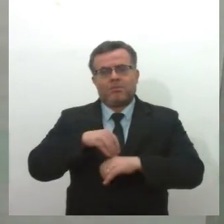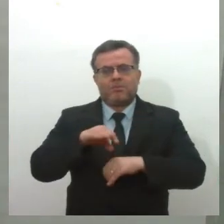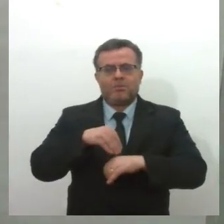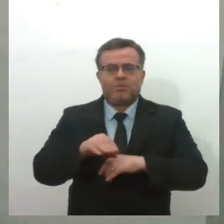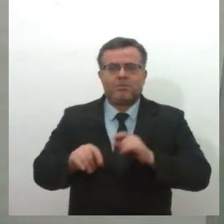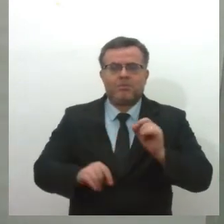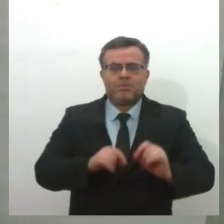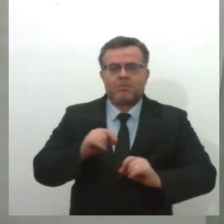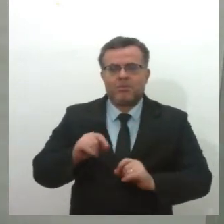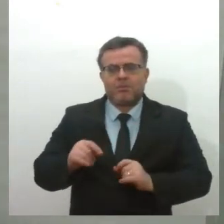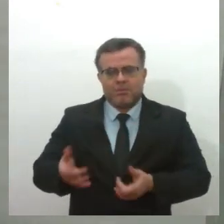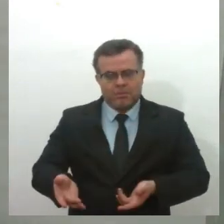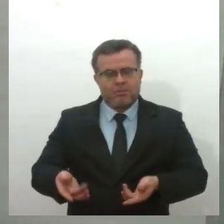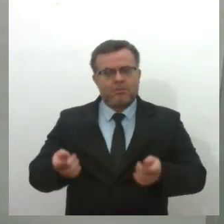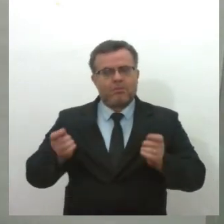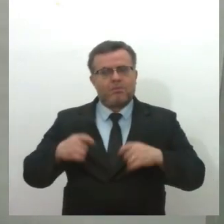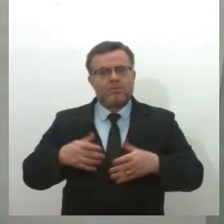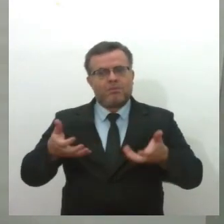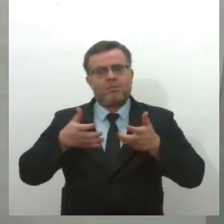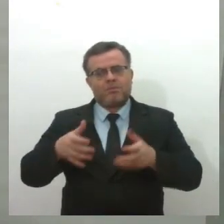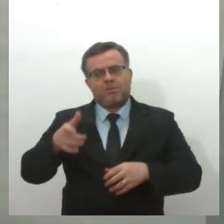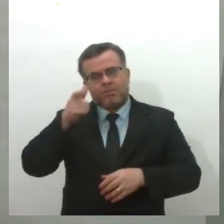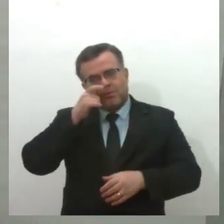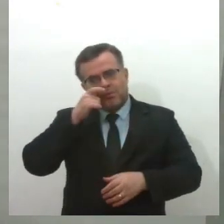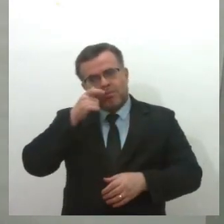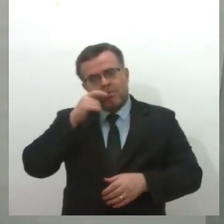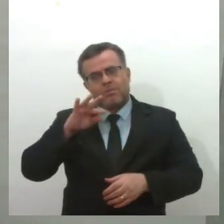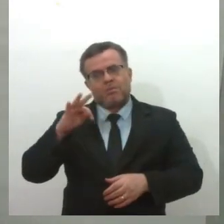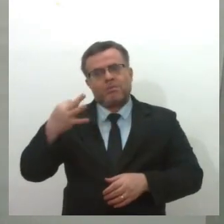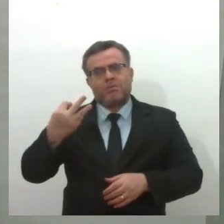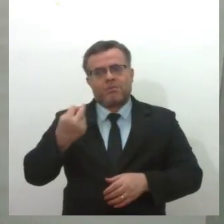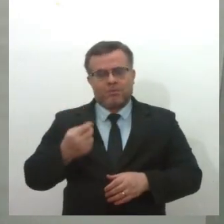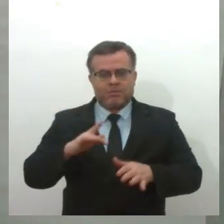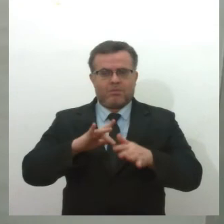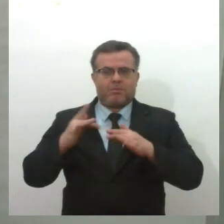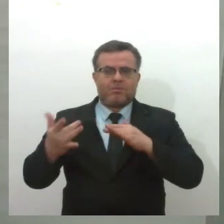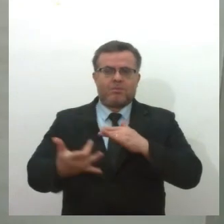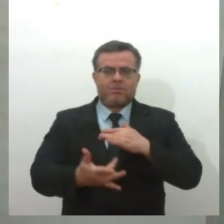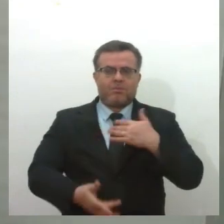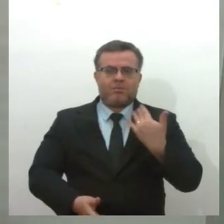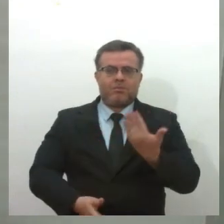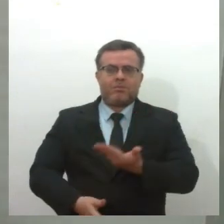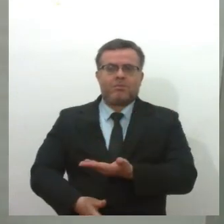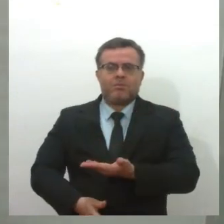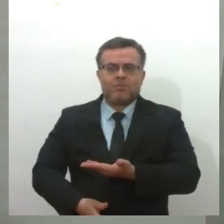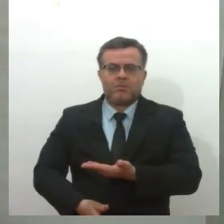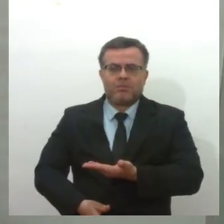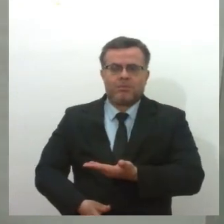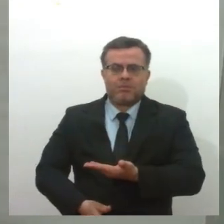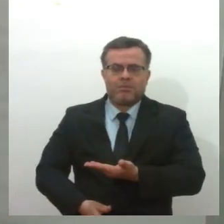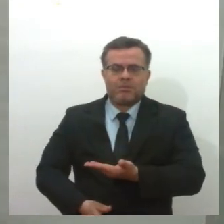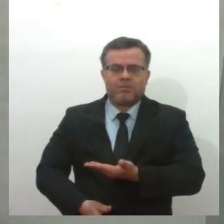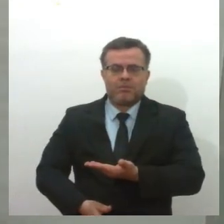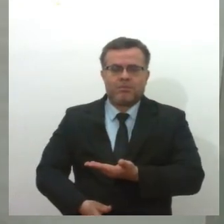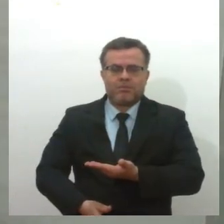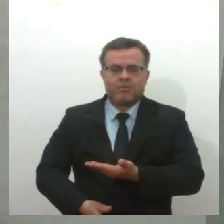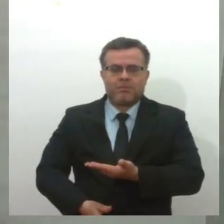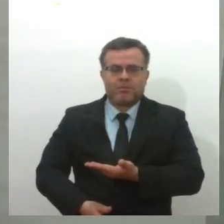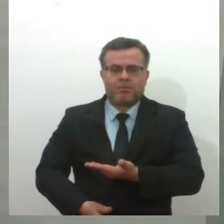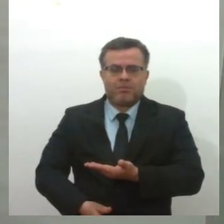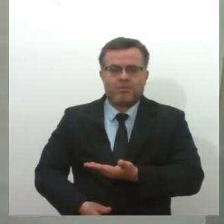Pauta, mas lembre-se, se quiser acompanhar nossa programação pelas redes sociais, no Face e no Instagram, é o @TVAlese5.2, no